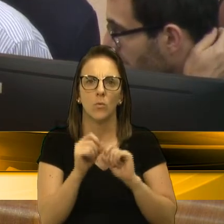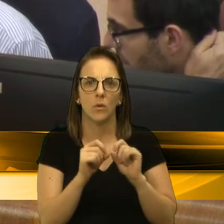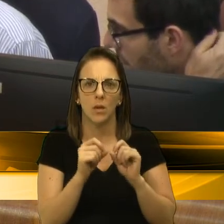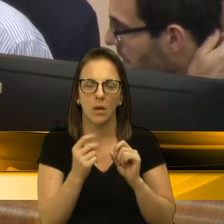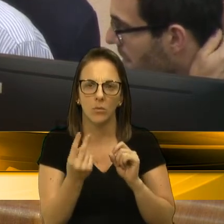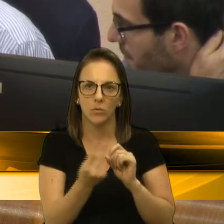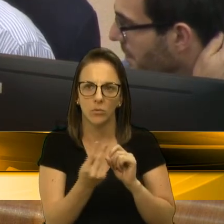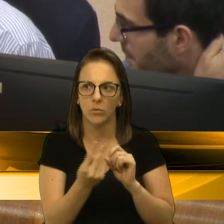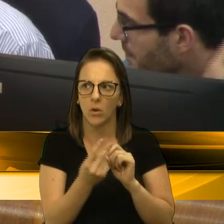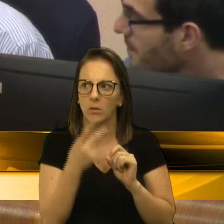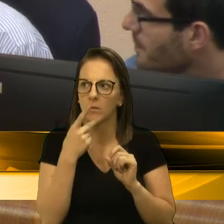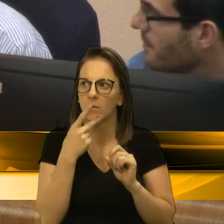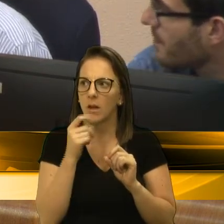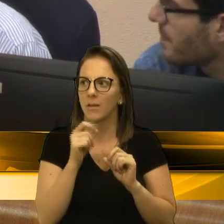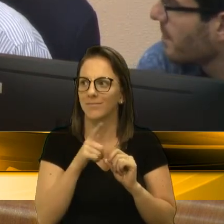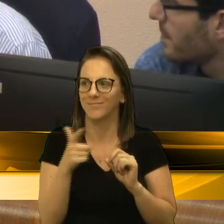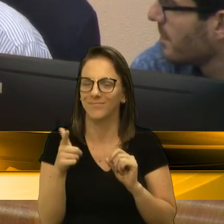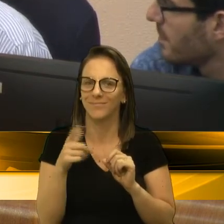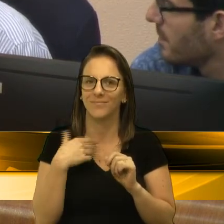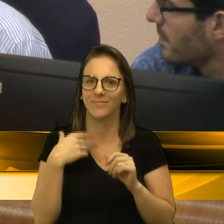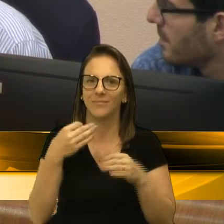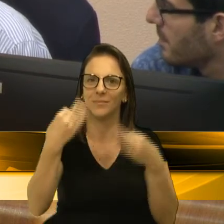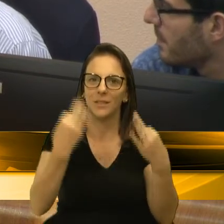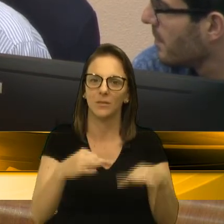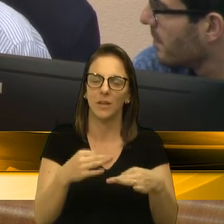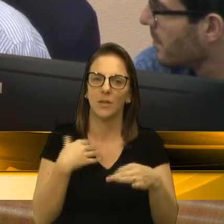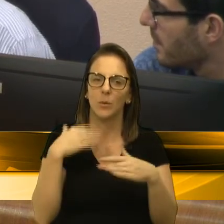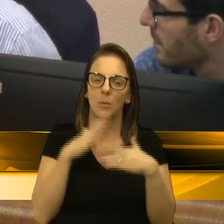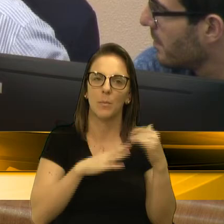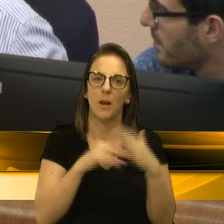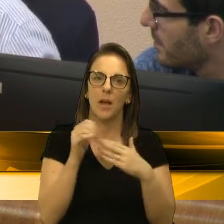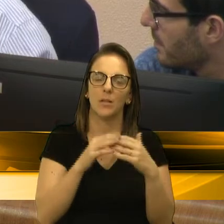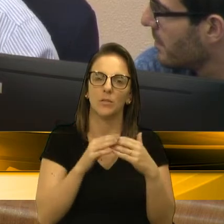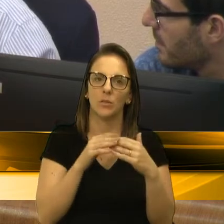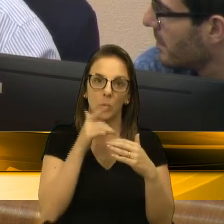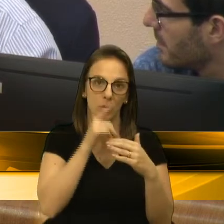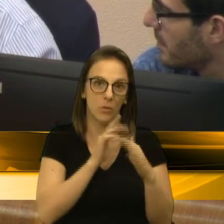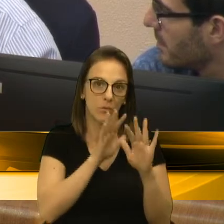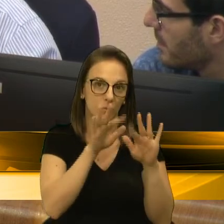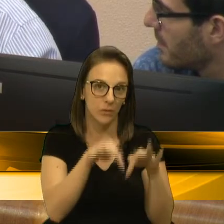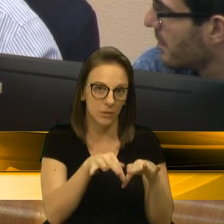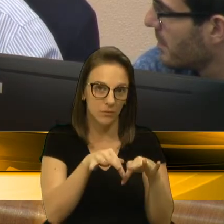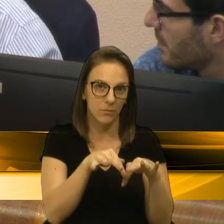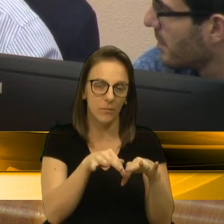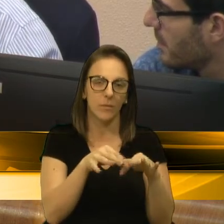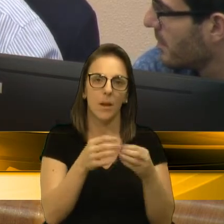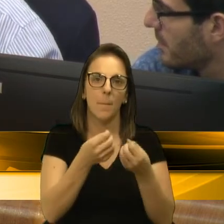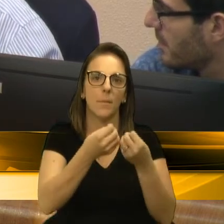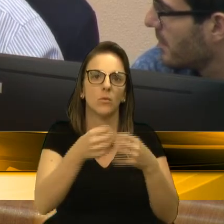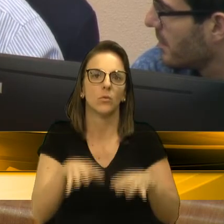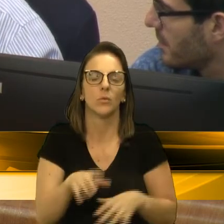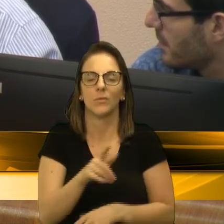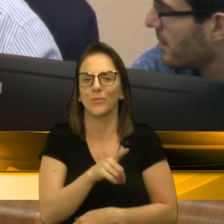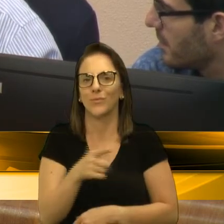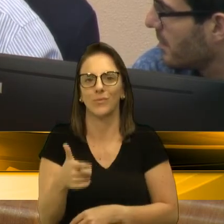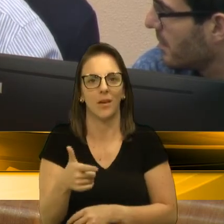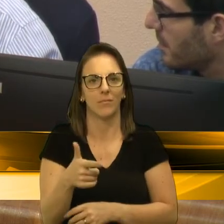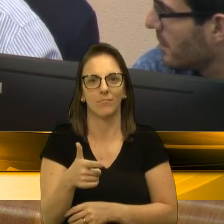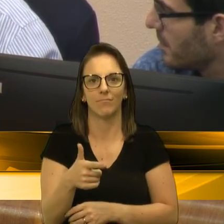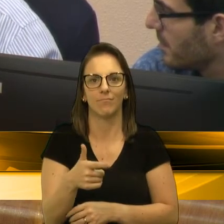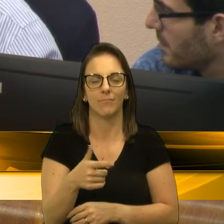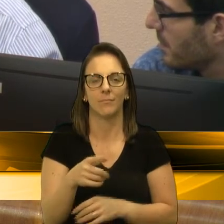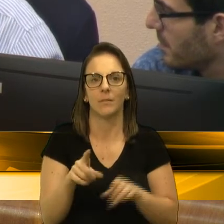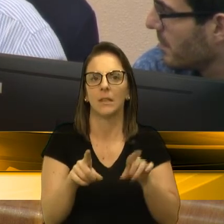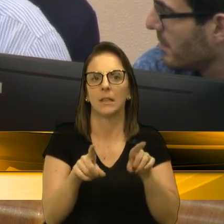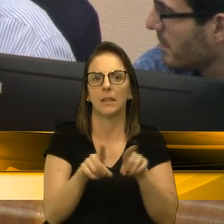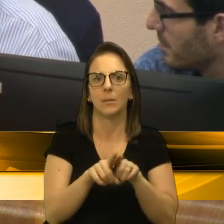a despeito do imperfeito ato atingir o seu fim, sem acarretar-lhe prejuízo, não há cuidar-se de nulidade, a não ser que se trate